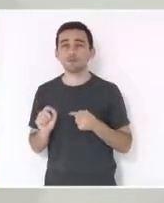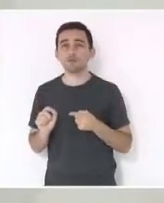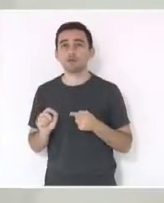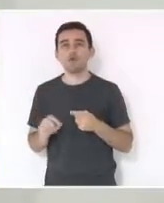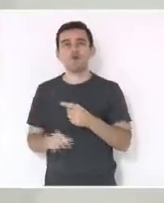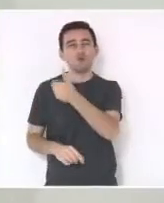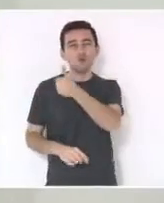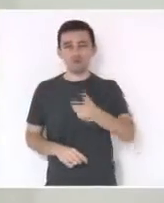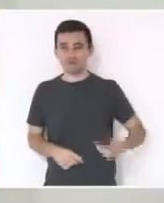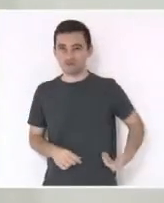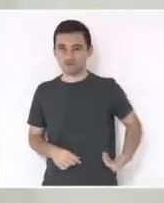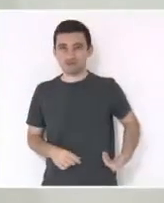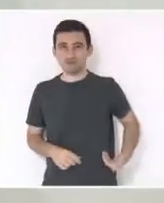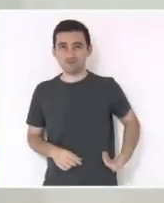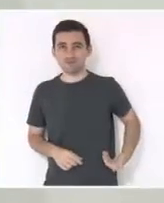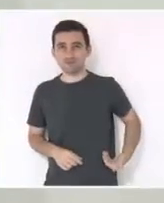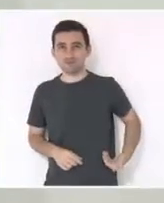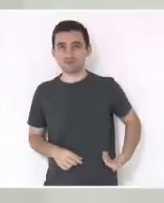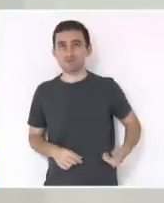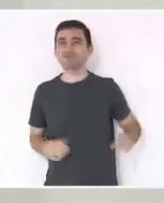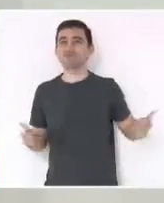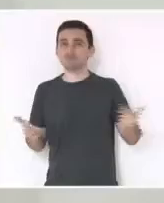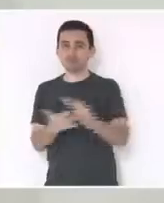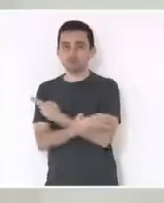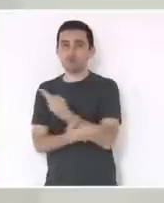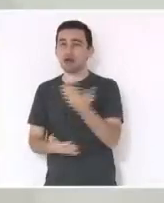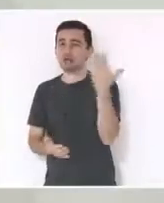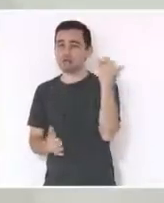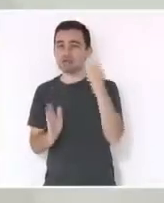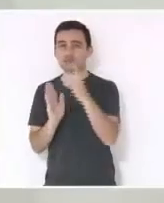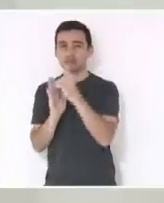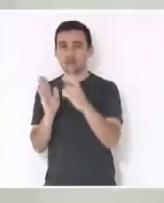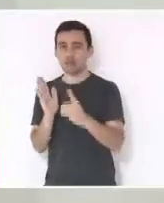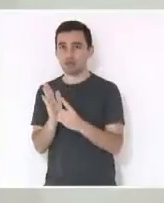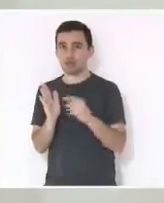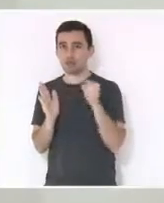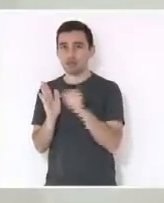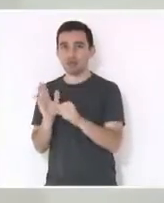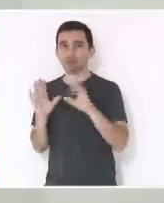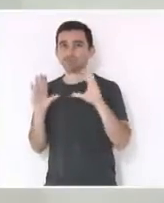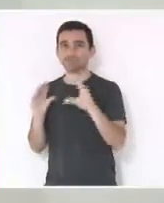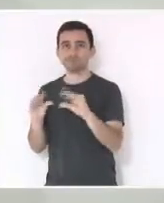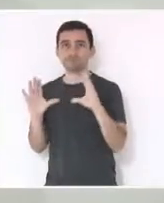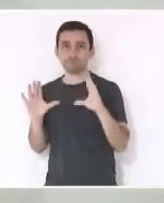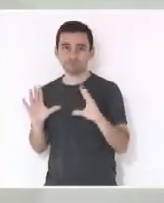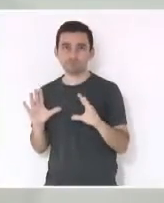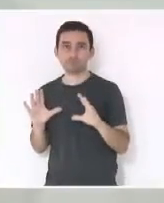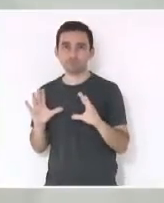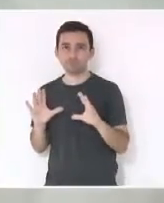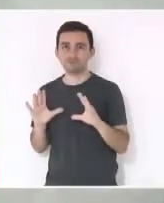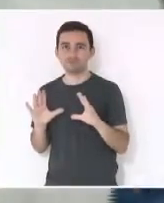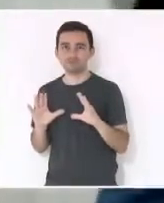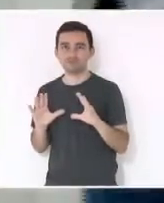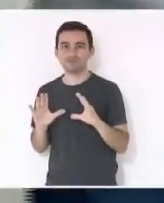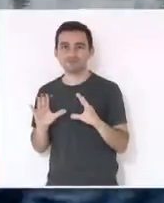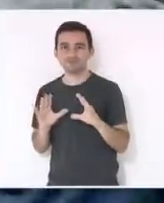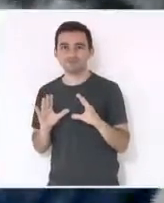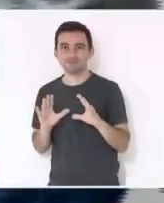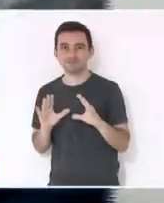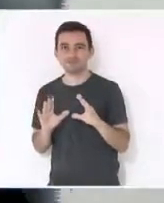é errou quando mexeu por decreto deputado gabriel por decreto na ordem tributária